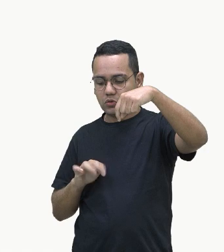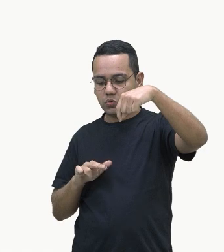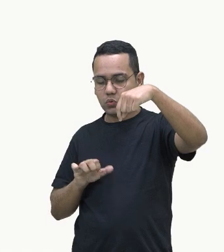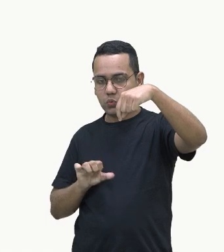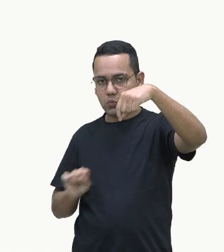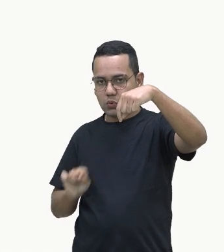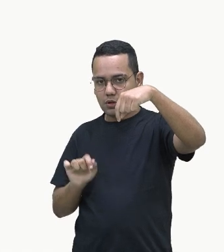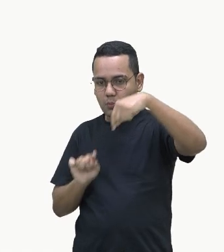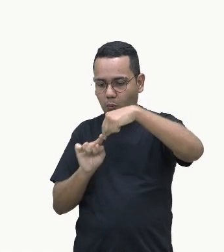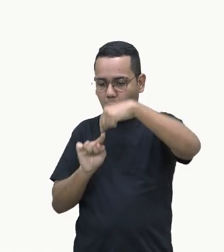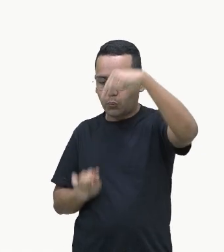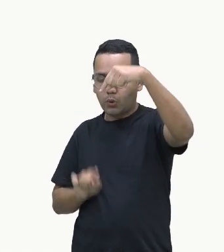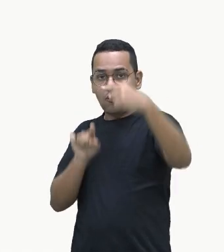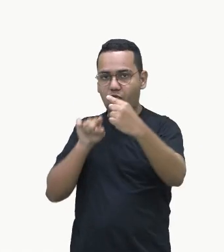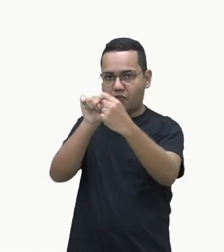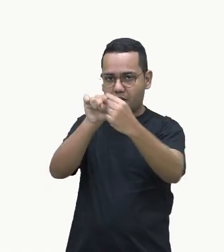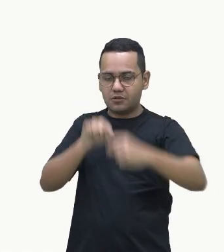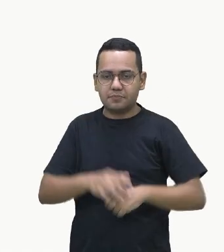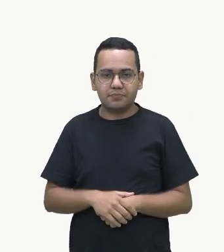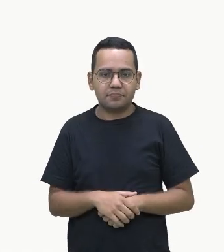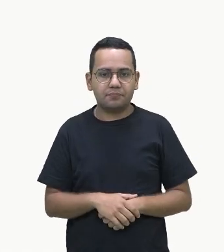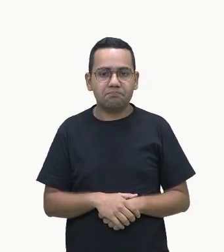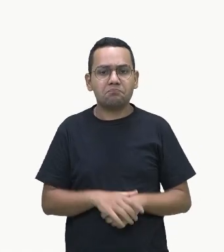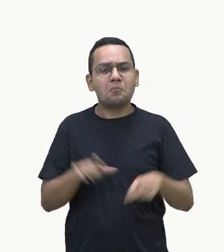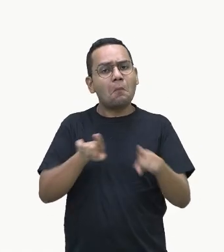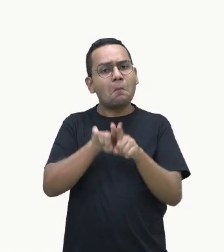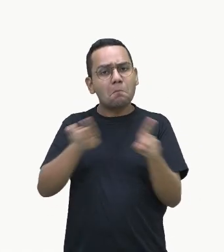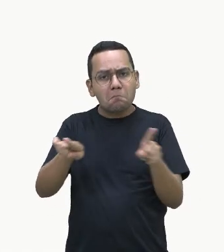triângulo. Essa altura cria dois